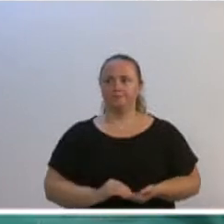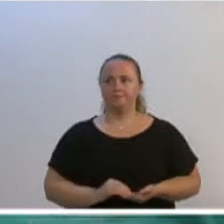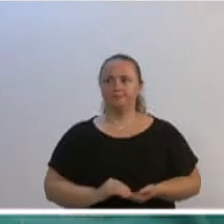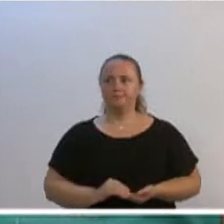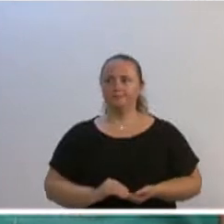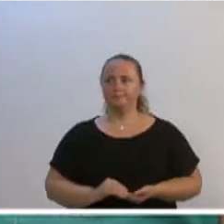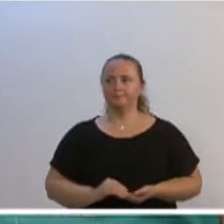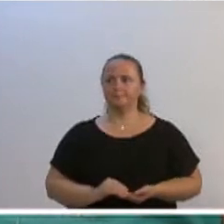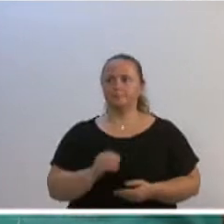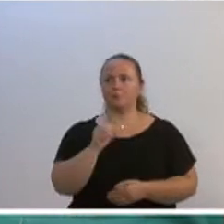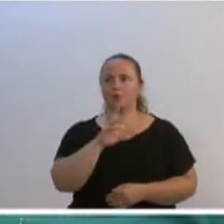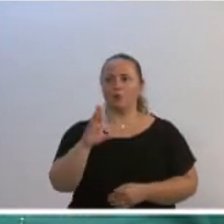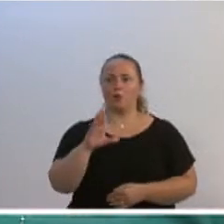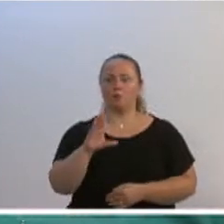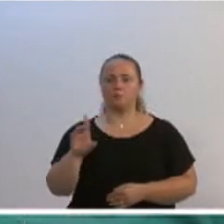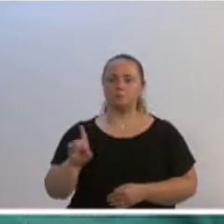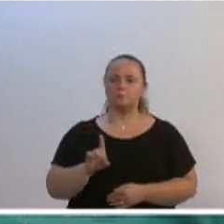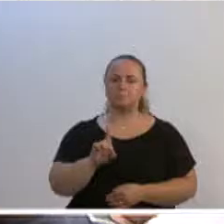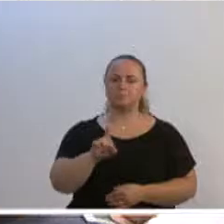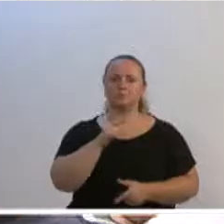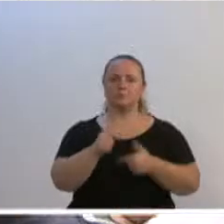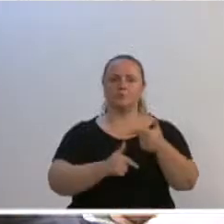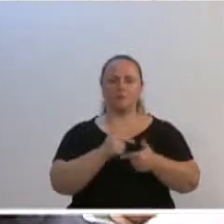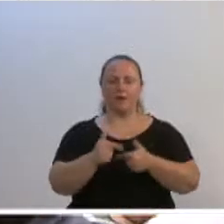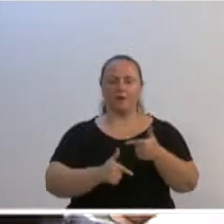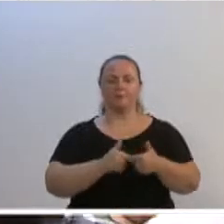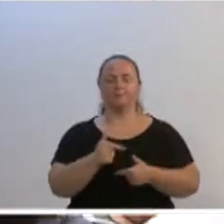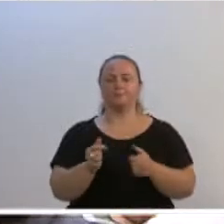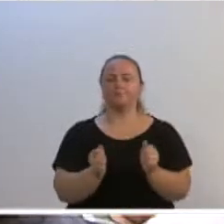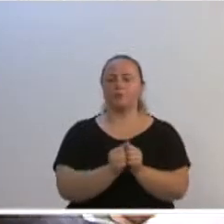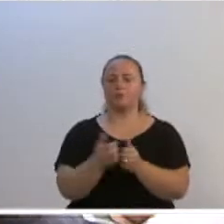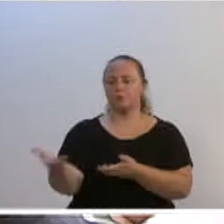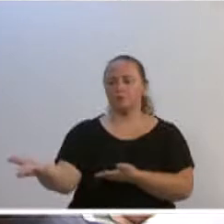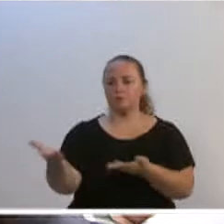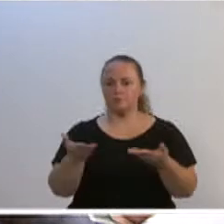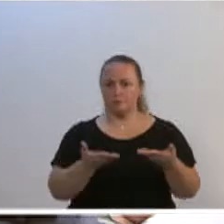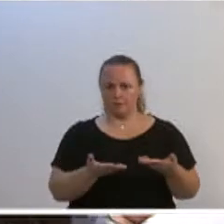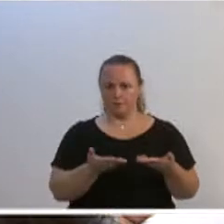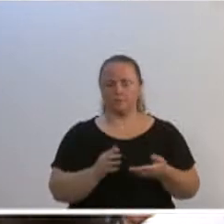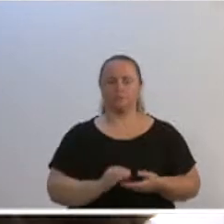a comparecer aqui, que vai fazer parte dos trabalhos, a gente convida para sentar aqui.